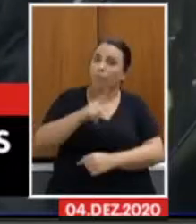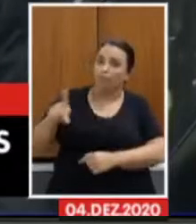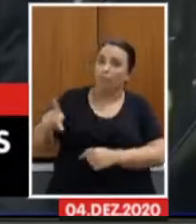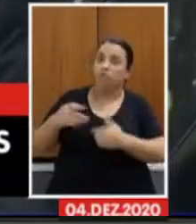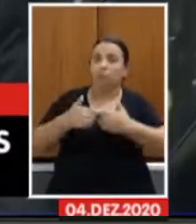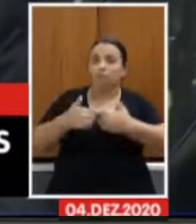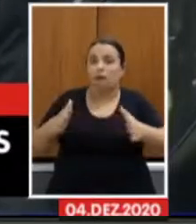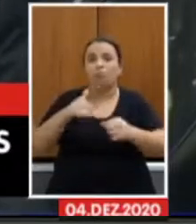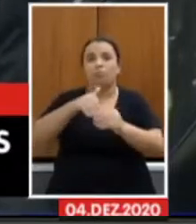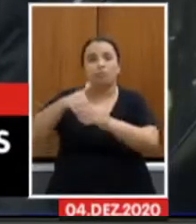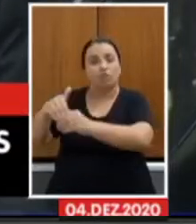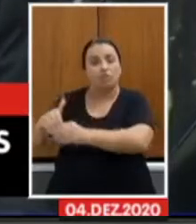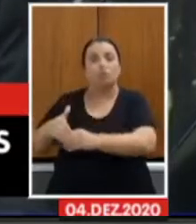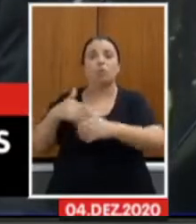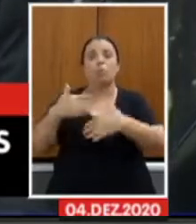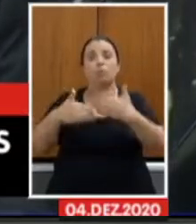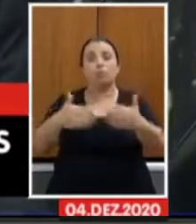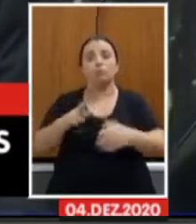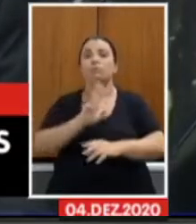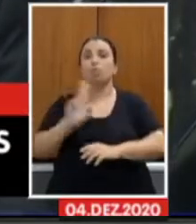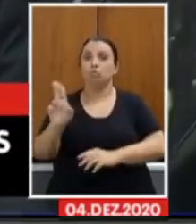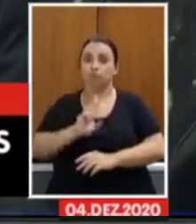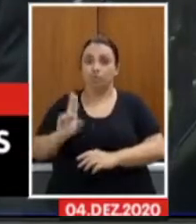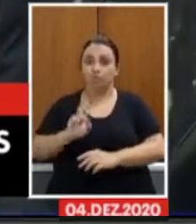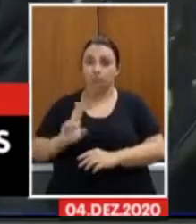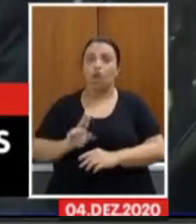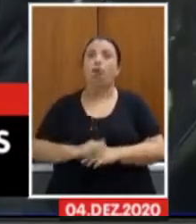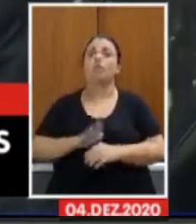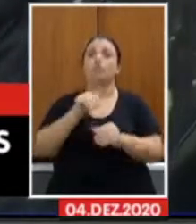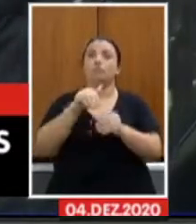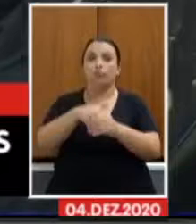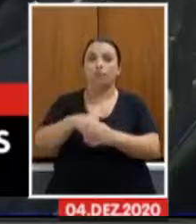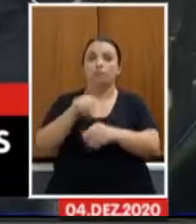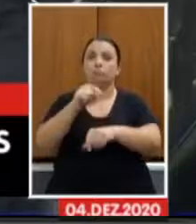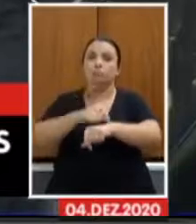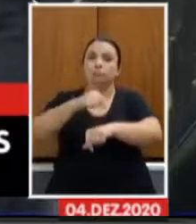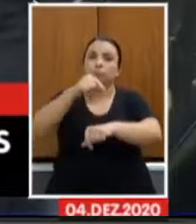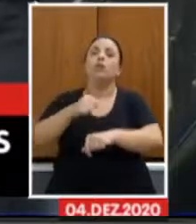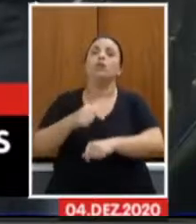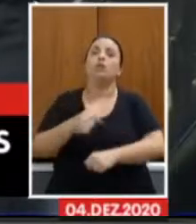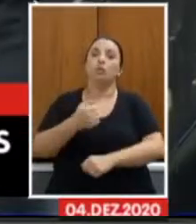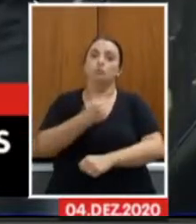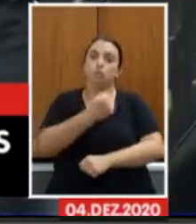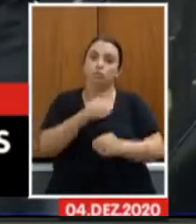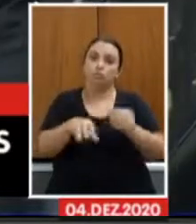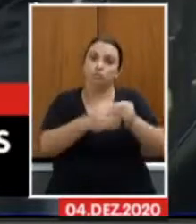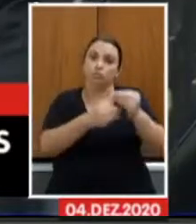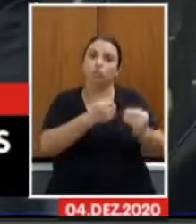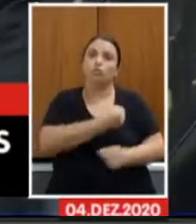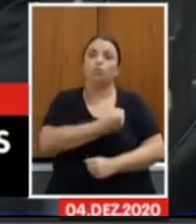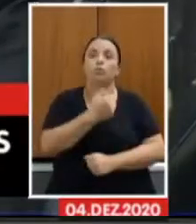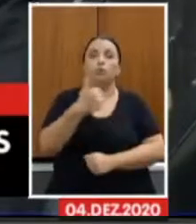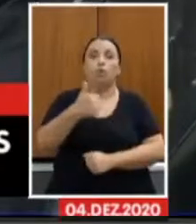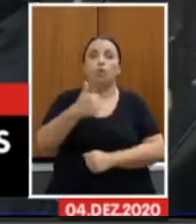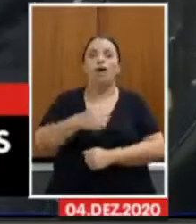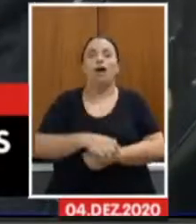submeter a matéria à votação pelo processo nominal. Em votação, substitutivo número 1. Em votação.